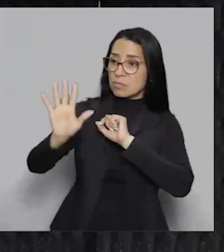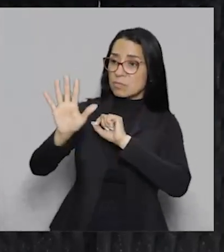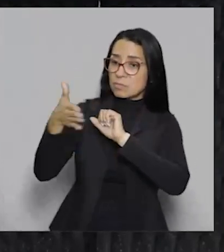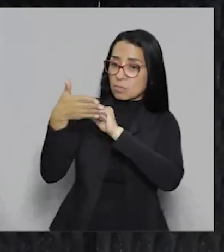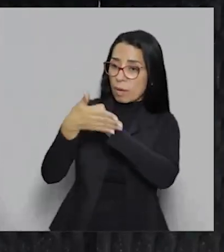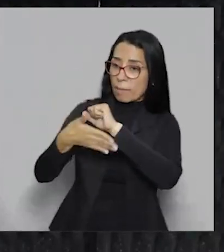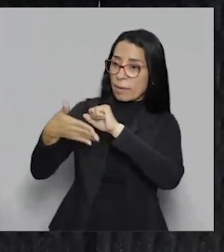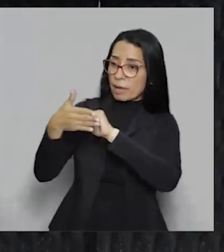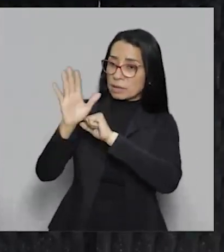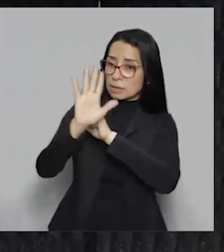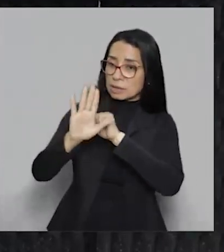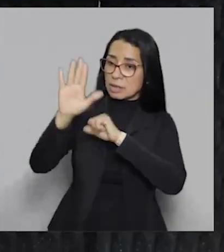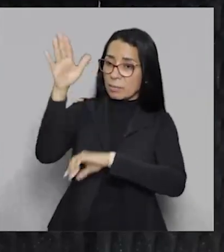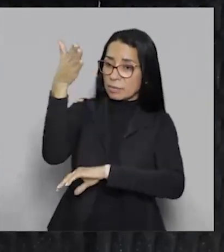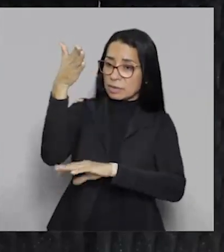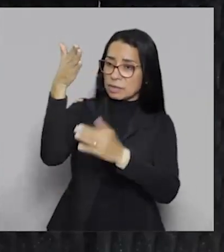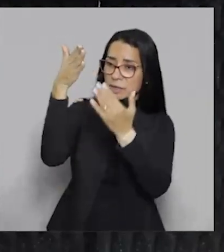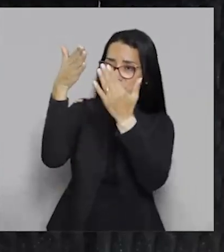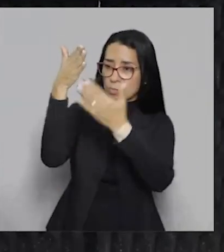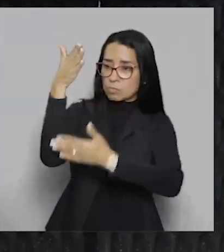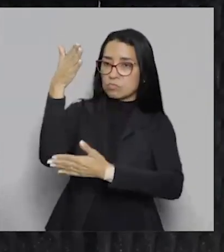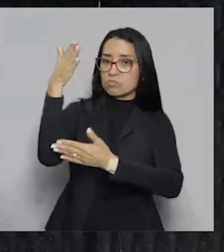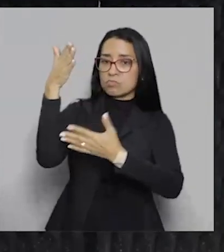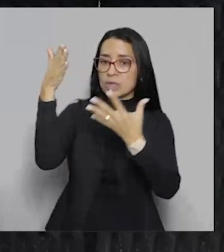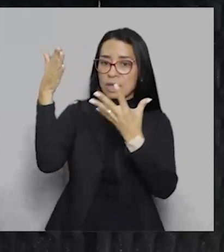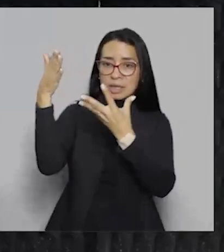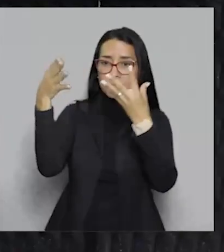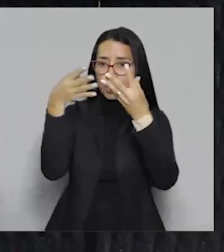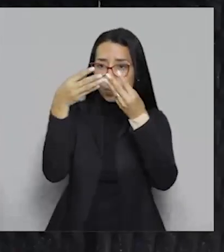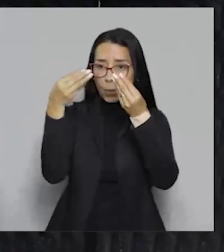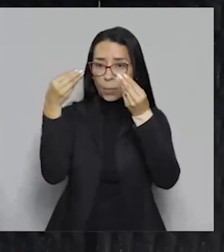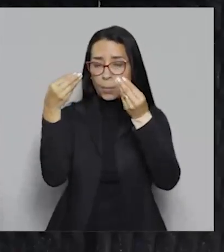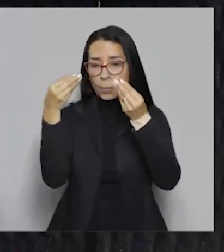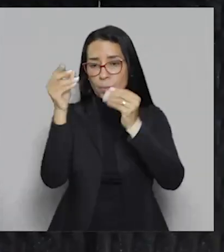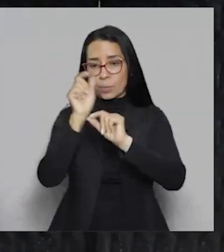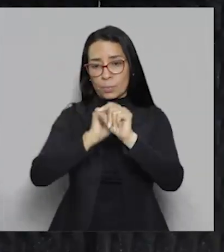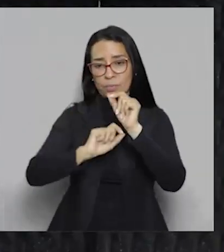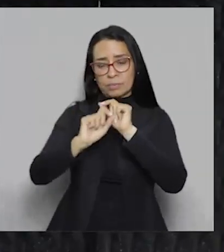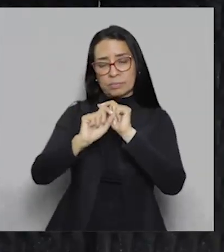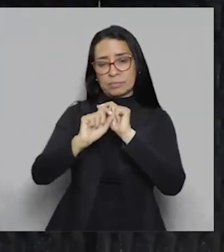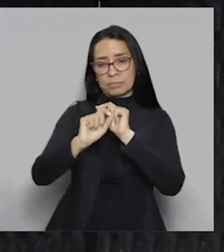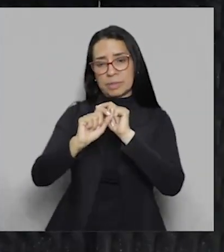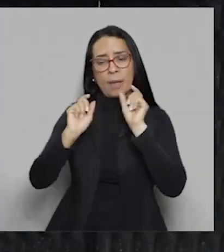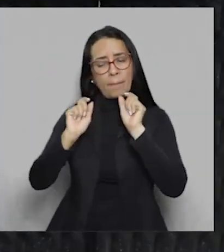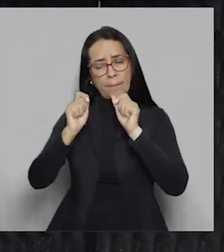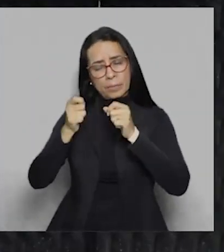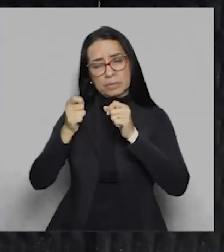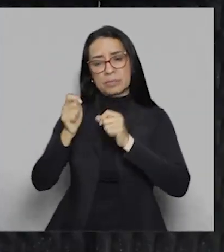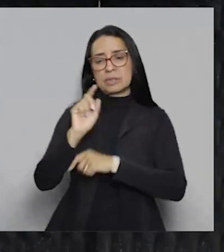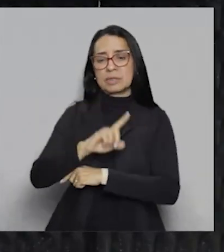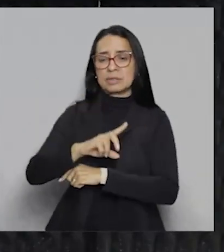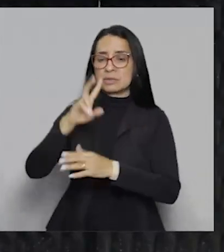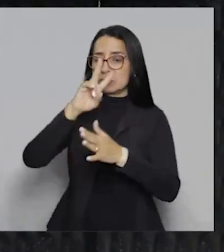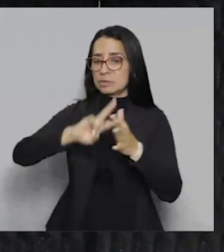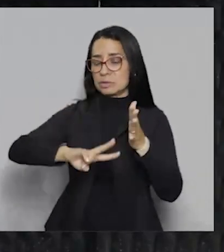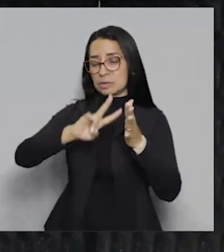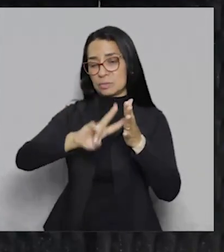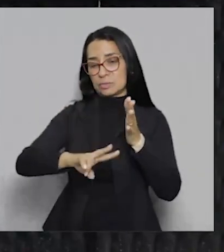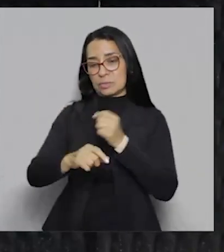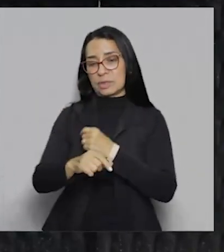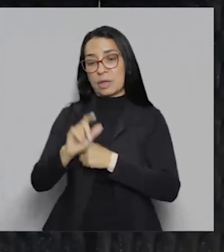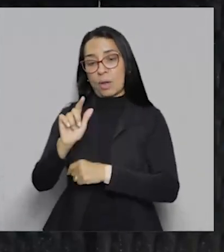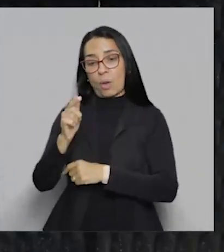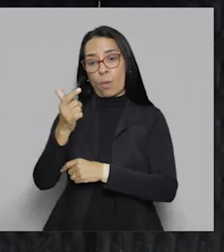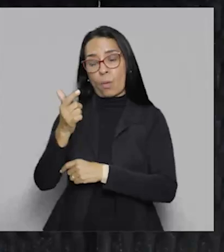liberdade americana que os Estados Unidos sempre preza? Estou colocando possibilidade de leitura. Ao mesmo tempo que a bandeira americana chama mais atenção na obra